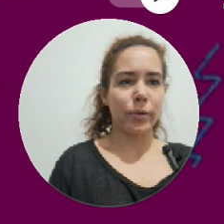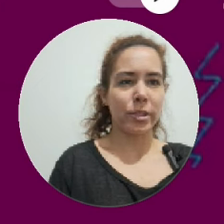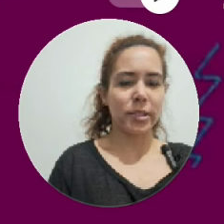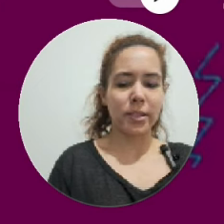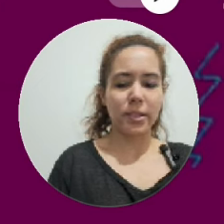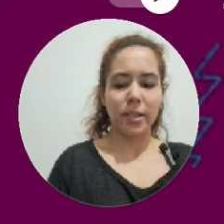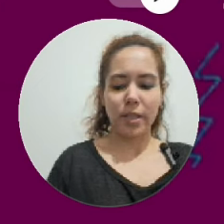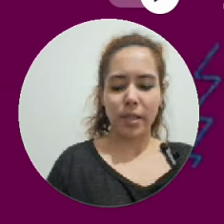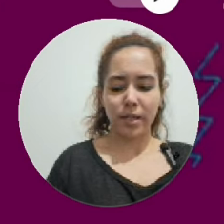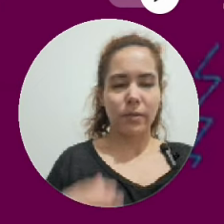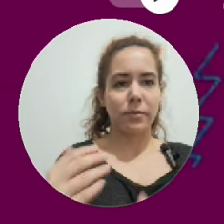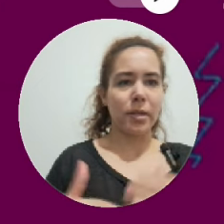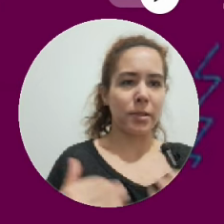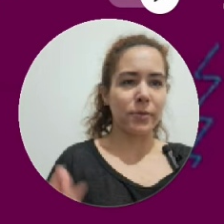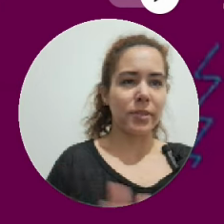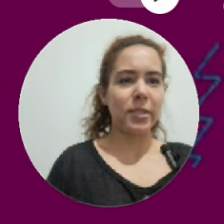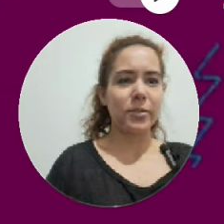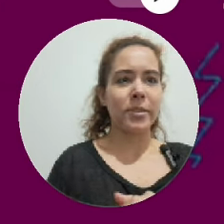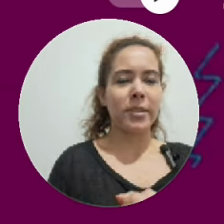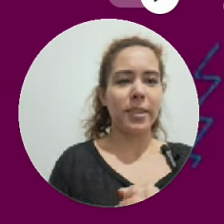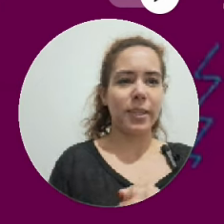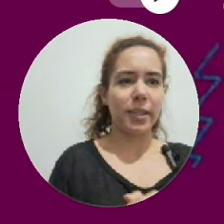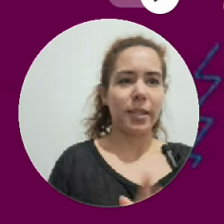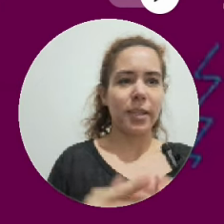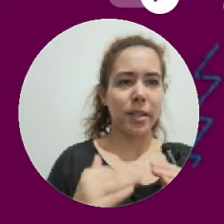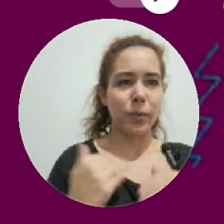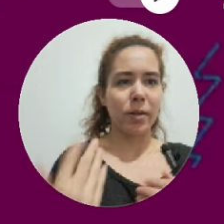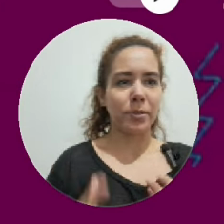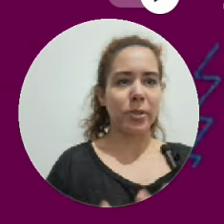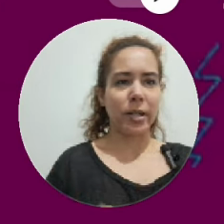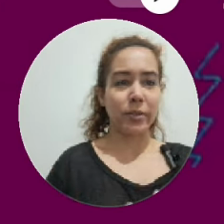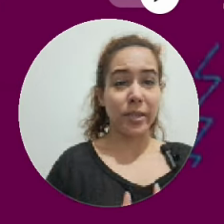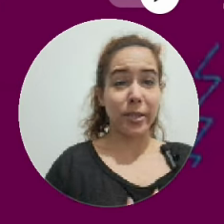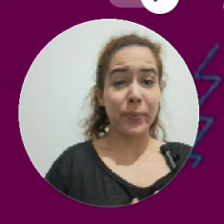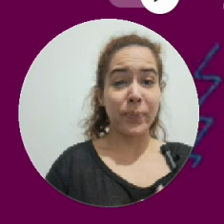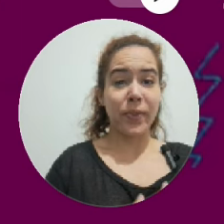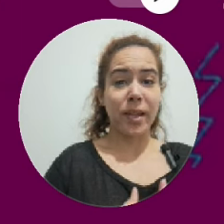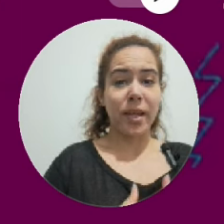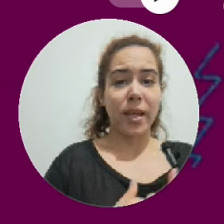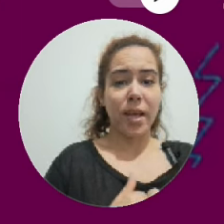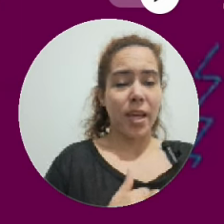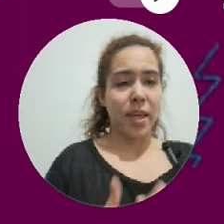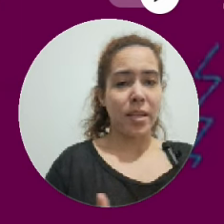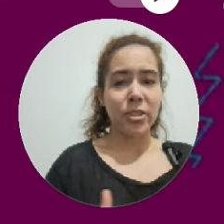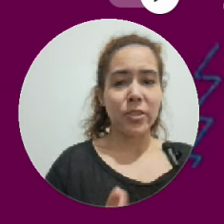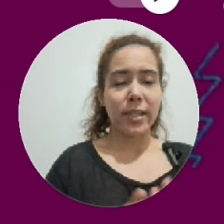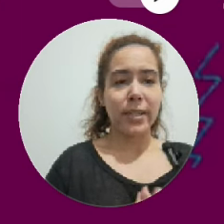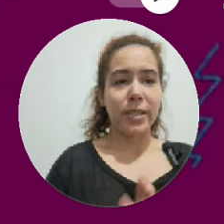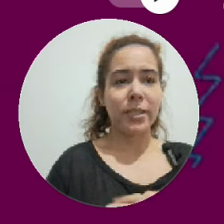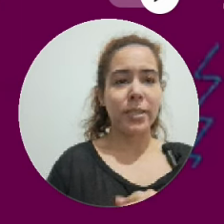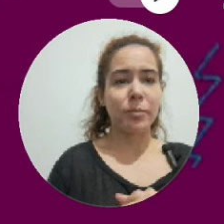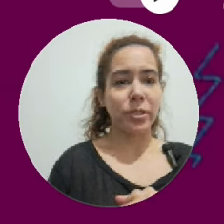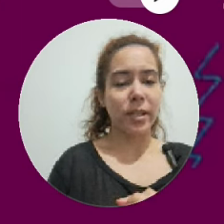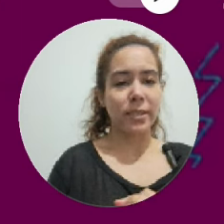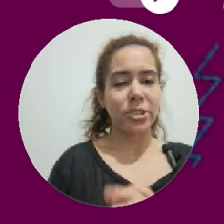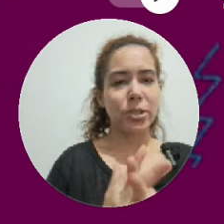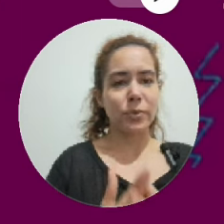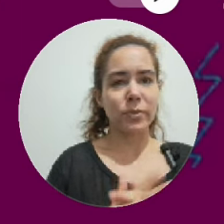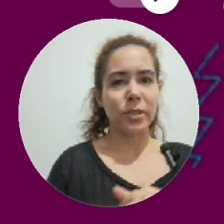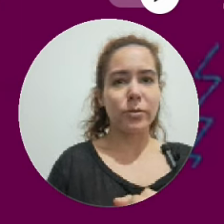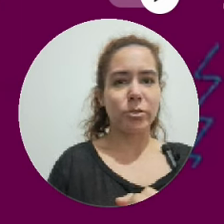né? Hoje gravando mais um vídeo, né? Nunca mais gravei. E estou aí, bora